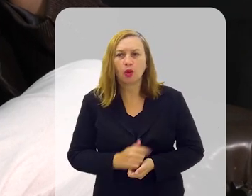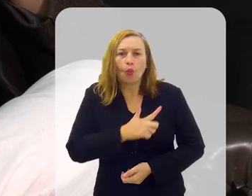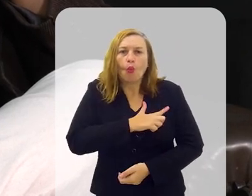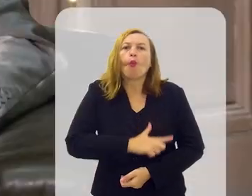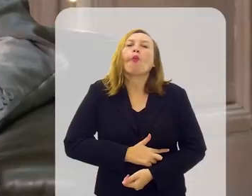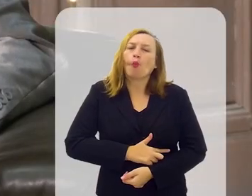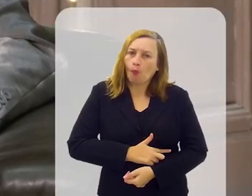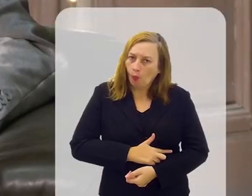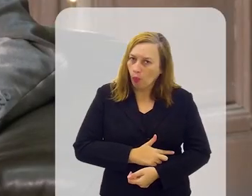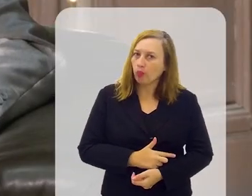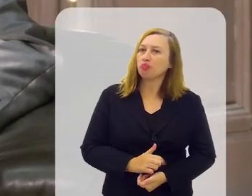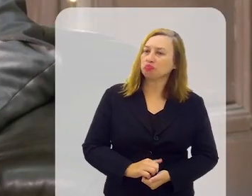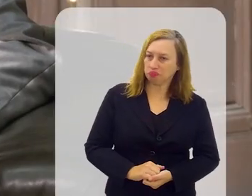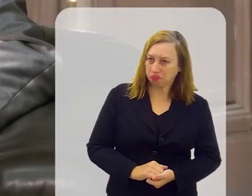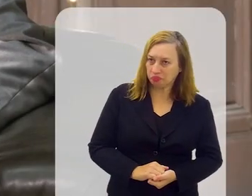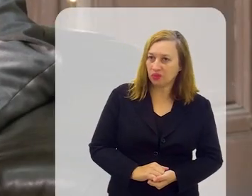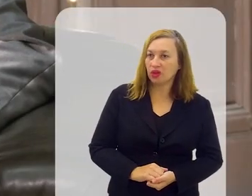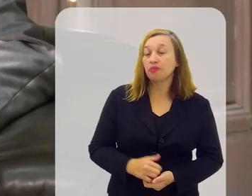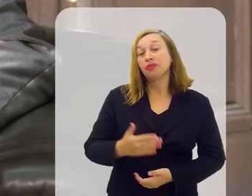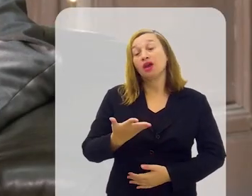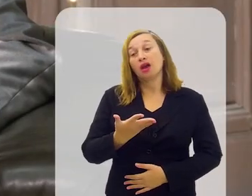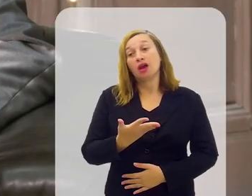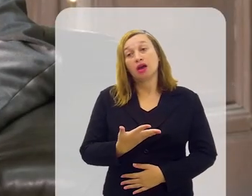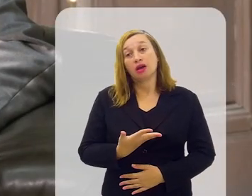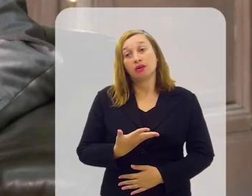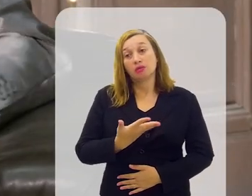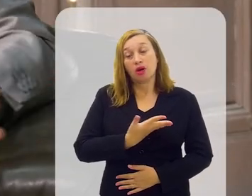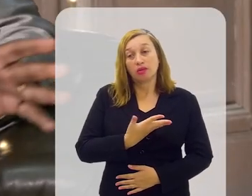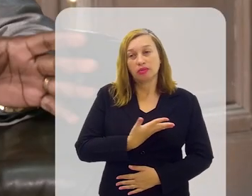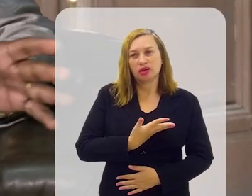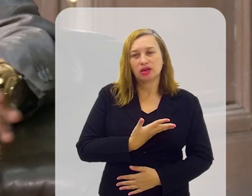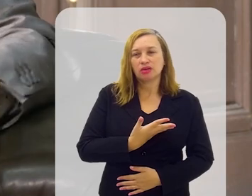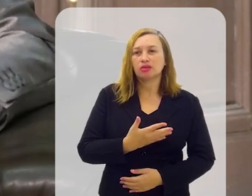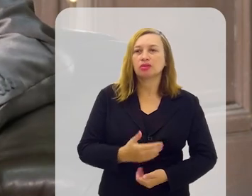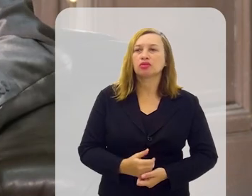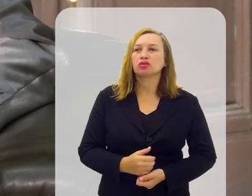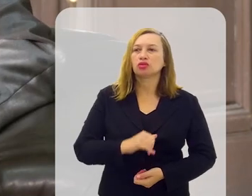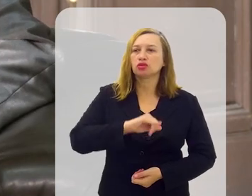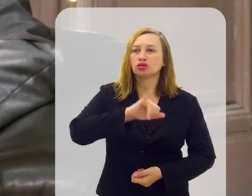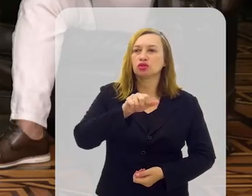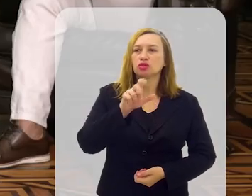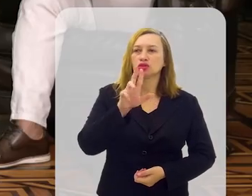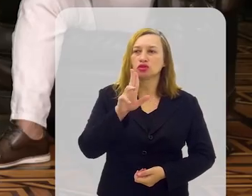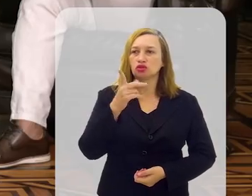É um esfriamento muito grande, Júlio. Uhum. É, meu amado pastor Júlio.